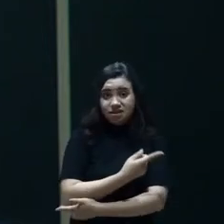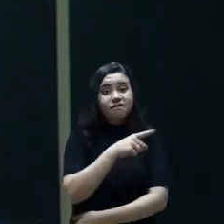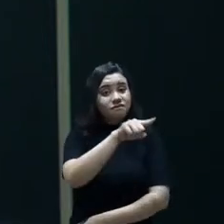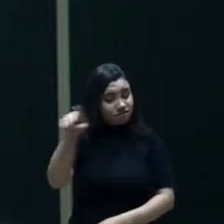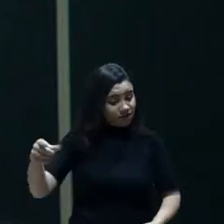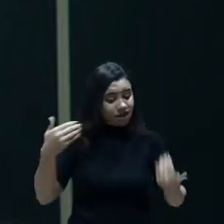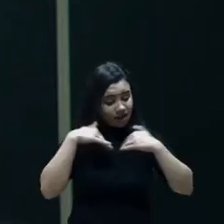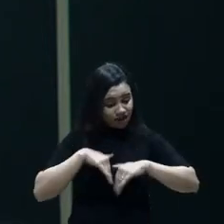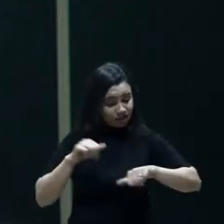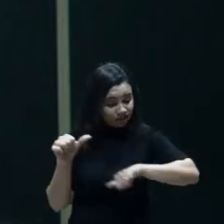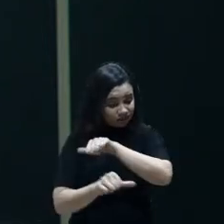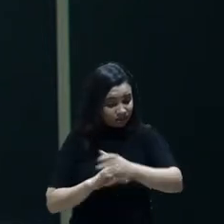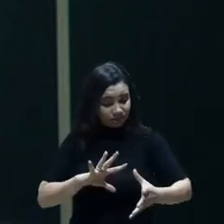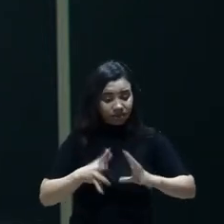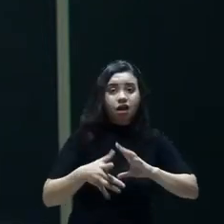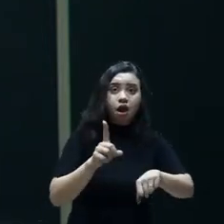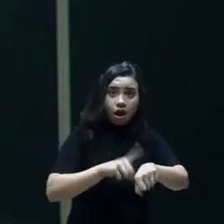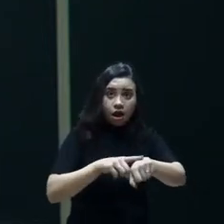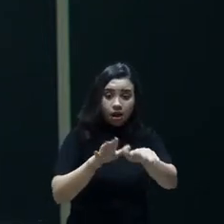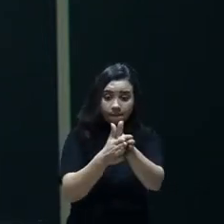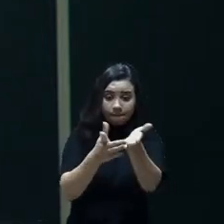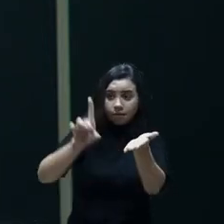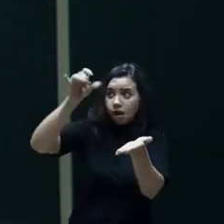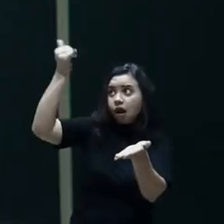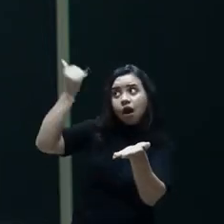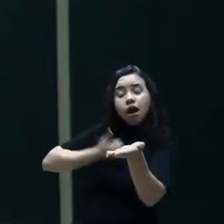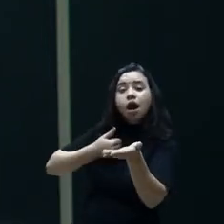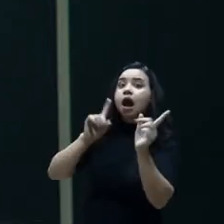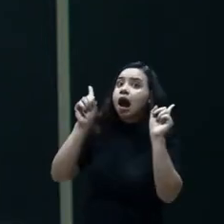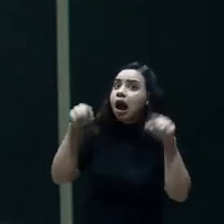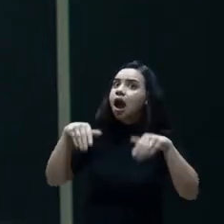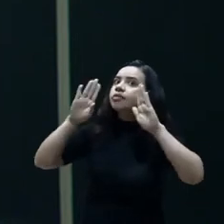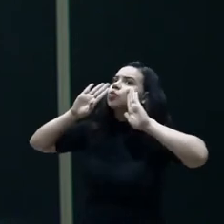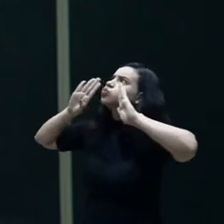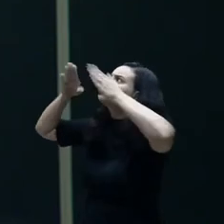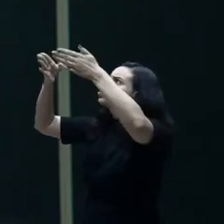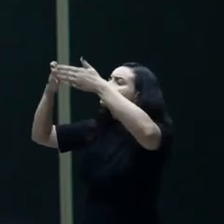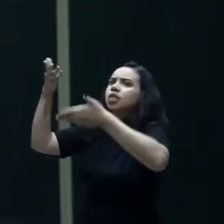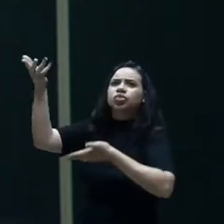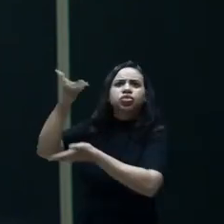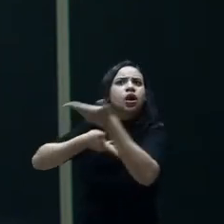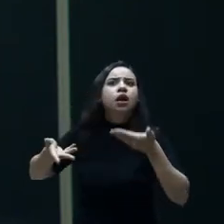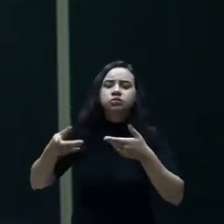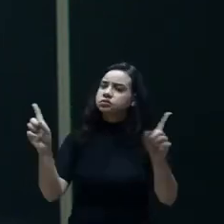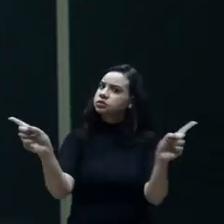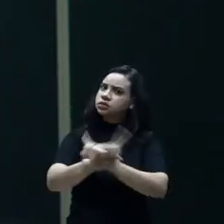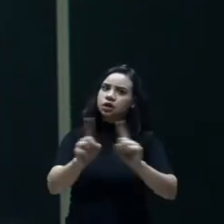transformado pela palavra. Hora da palavra é hora da palavra. Não troque isso por nada. E se alguém for conversar com você, você